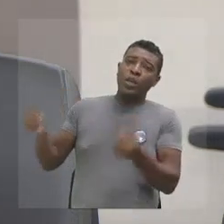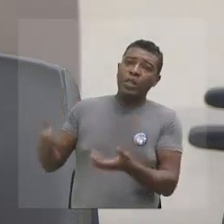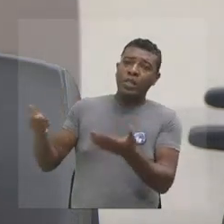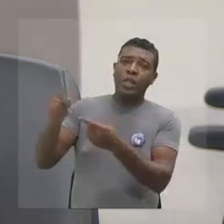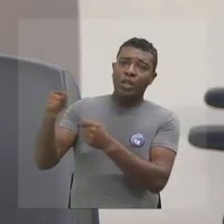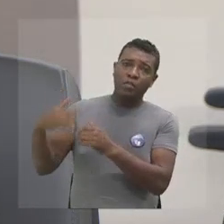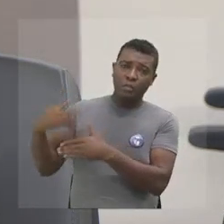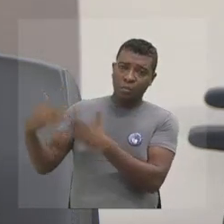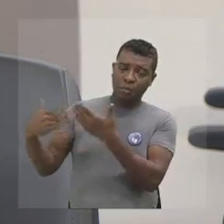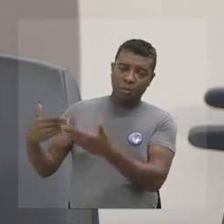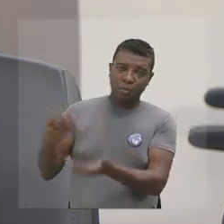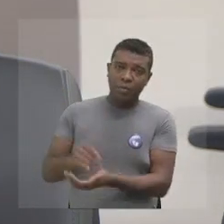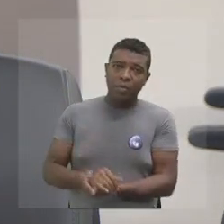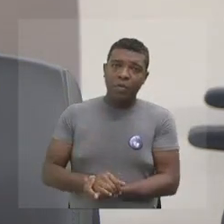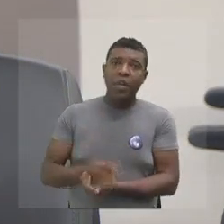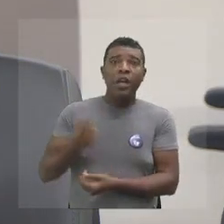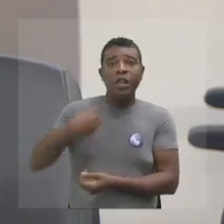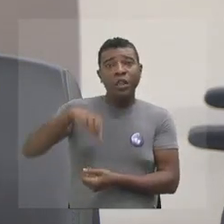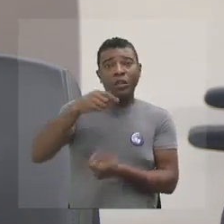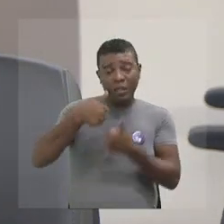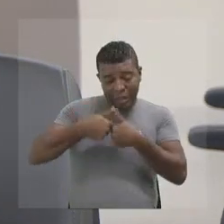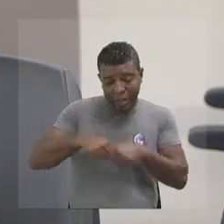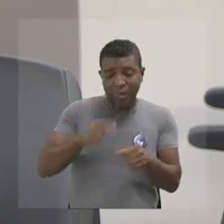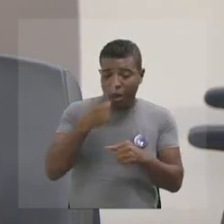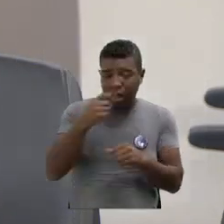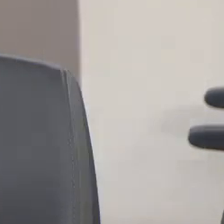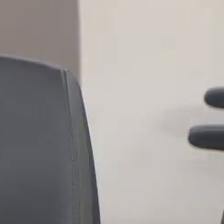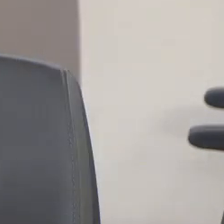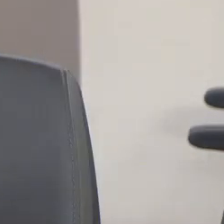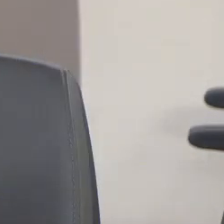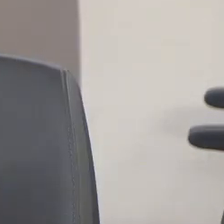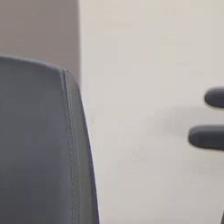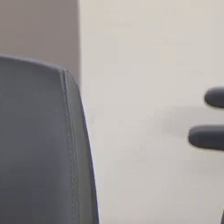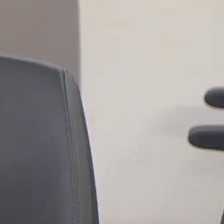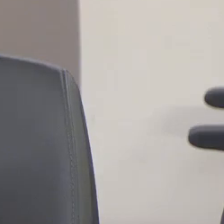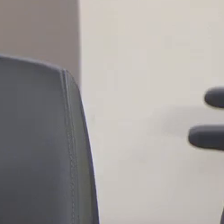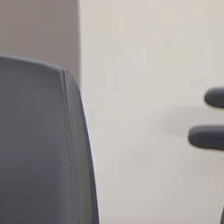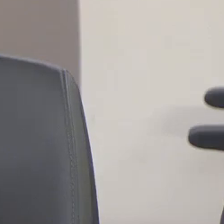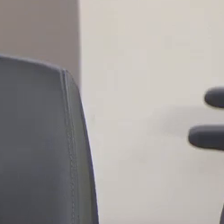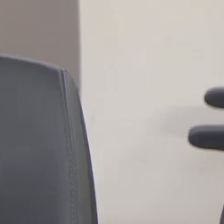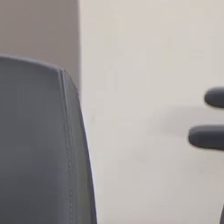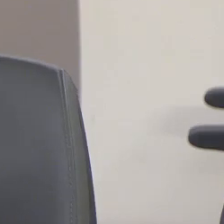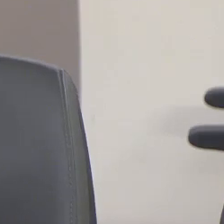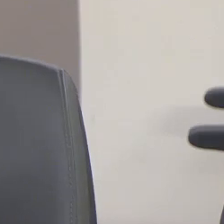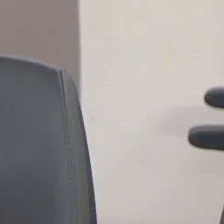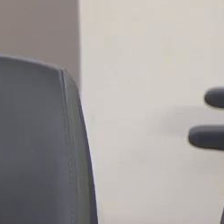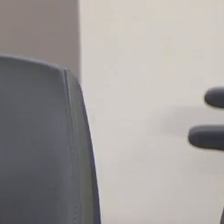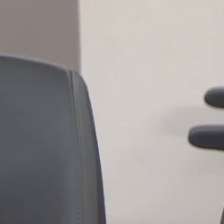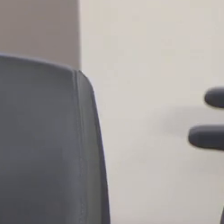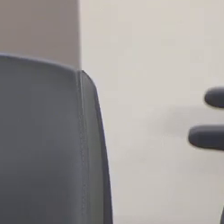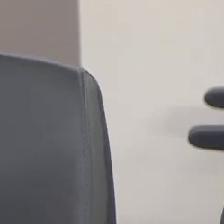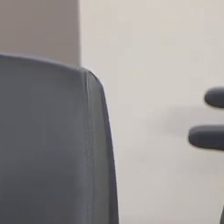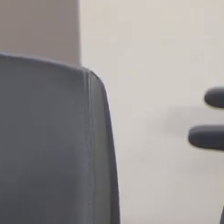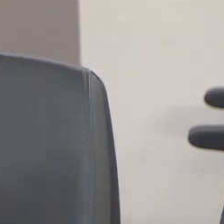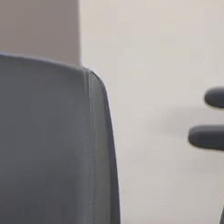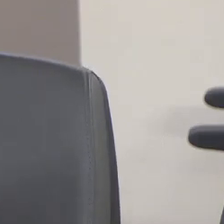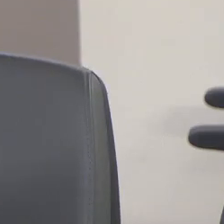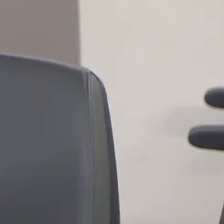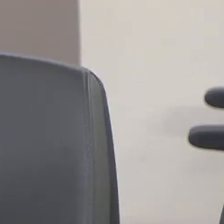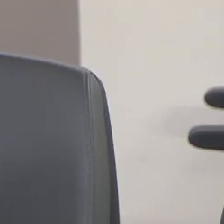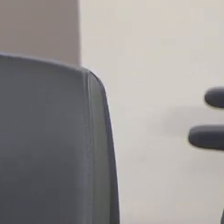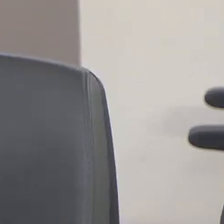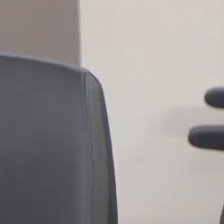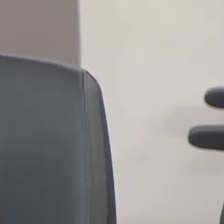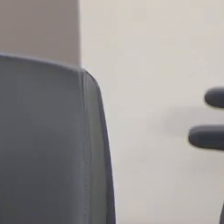investido muito na implementação de coleta seletiva especialmente no trabalho com os consórcios intermunicipais no final de 2021 nós fizemos um